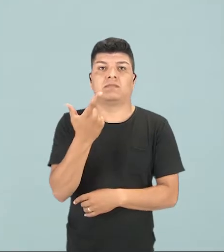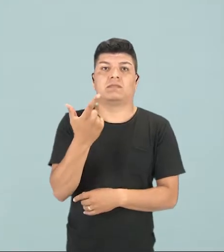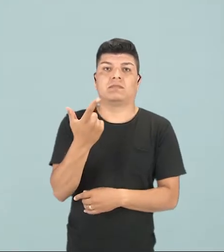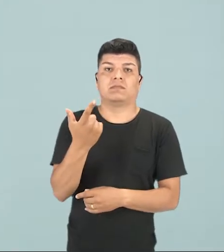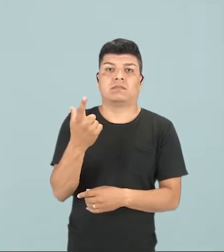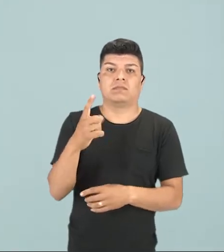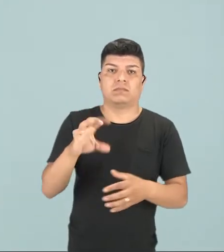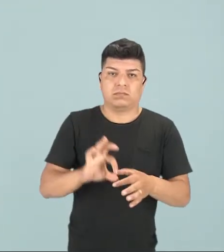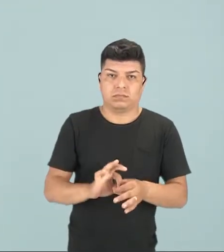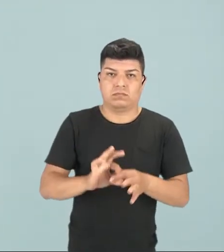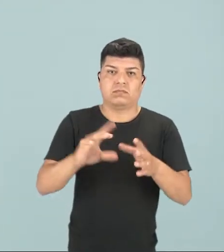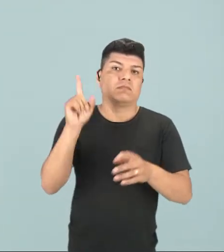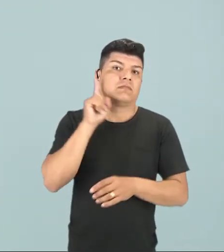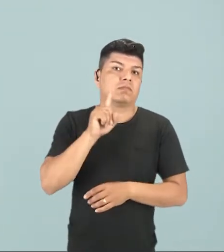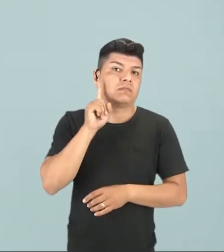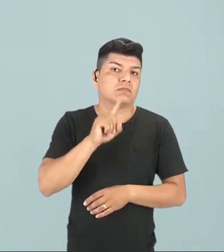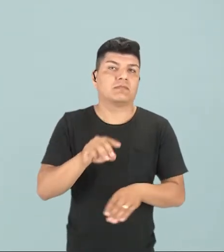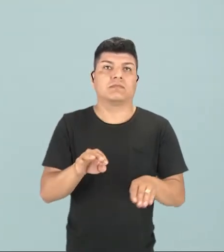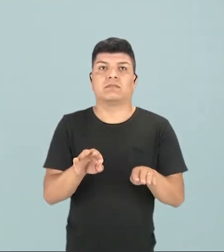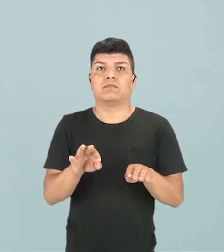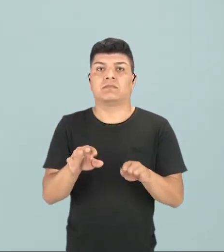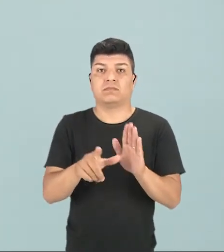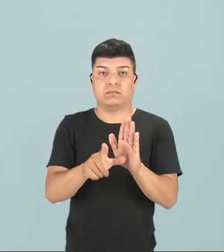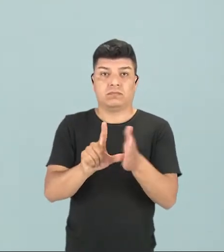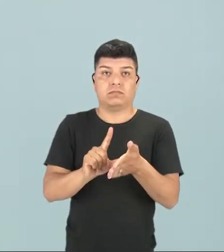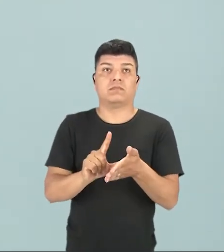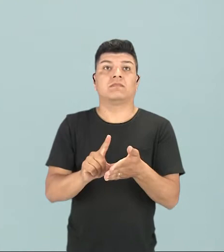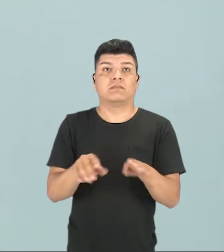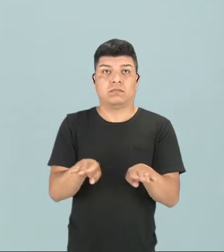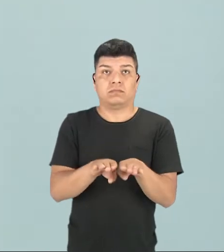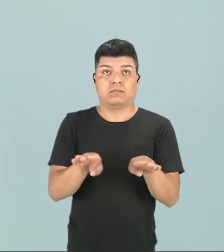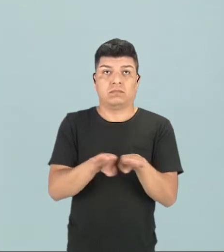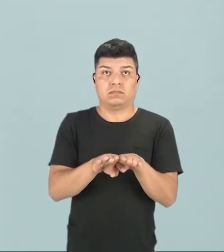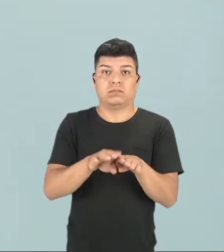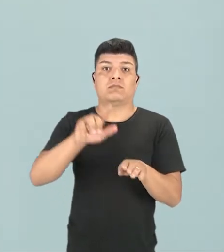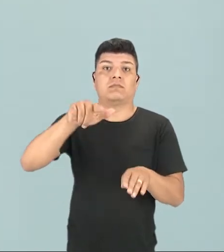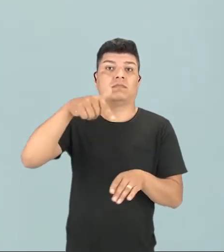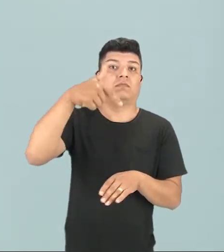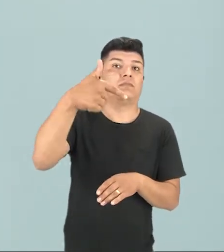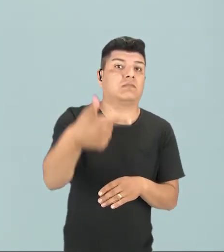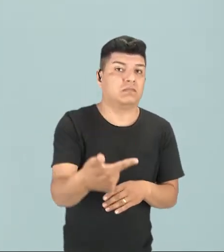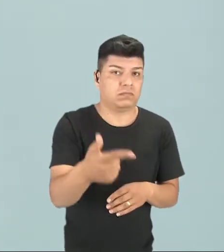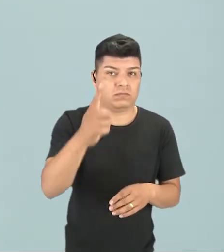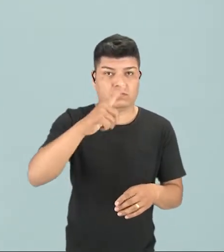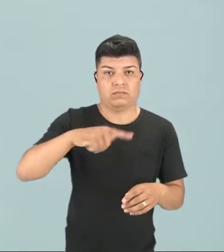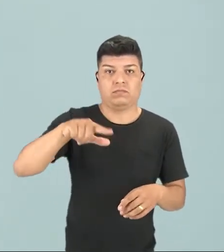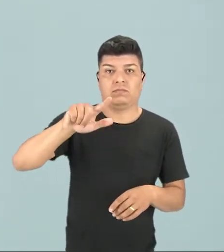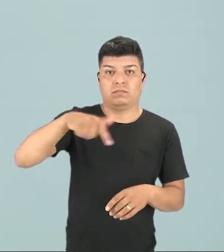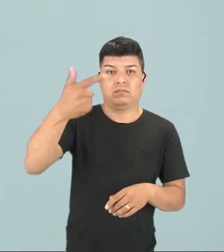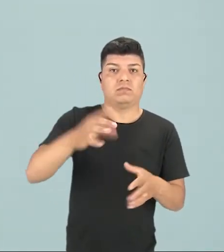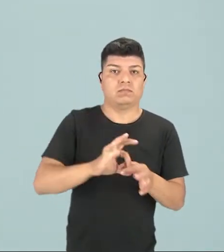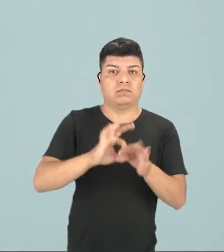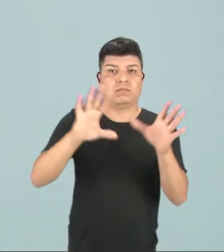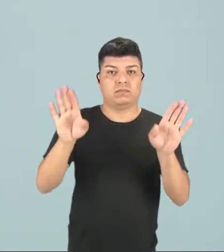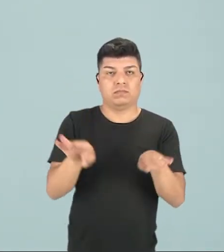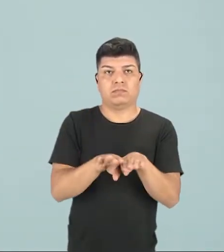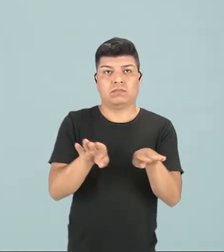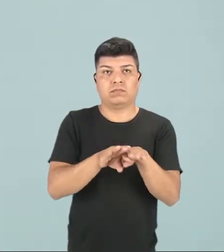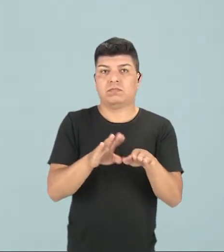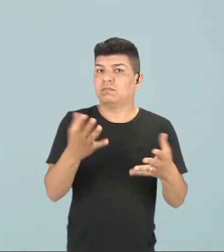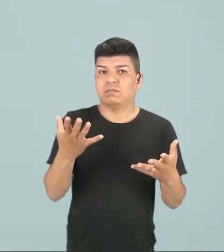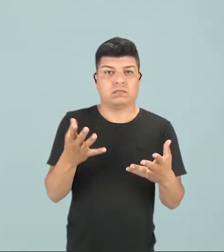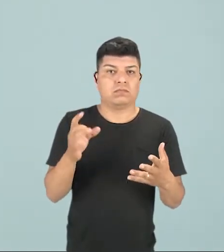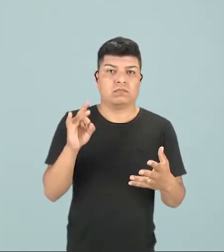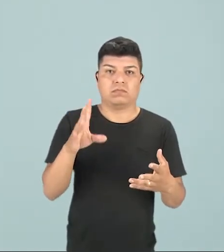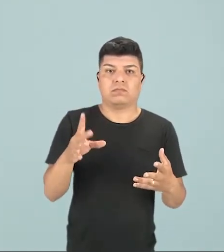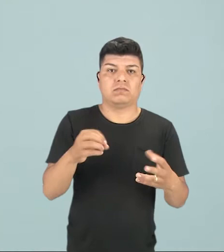a independência dos Estados Unidos, né? Posteriormente vieram outras independências e tudo isso está relacionado a praticamente